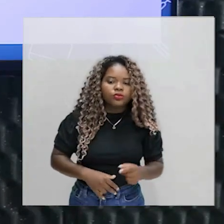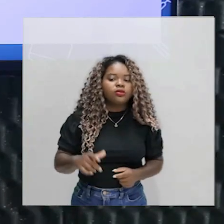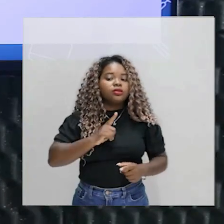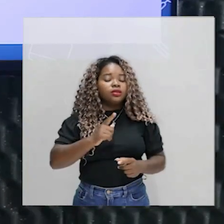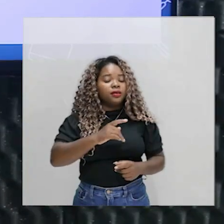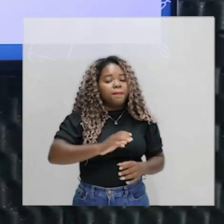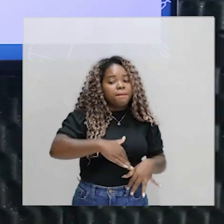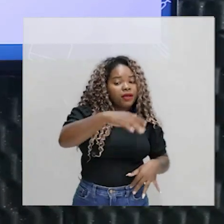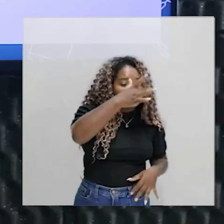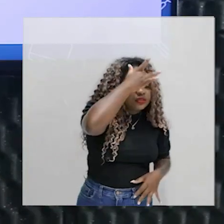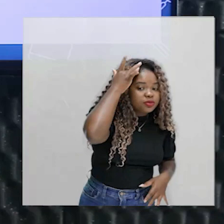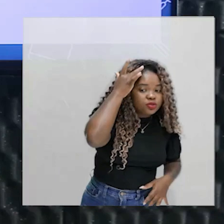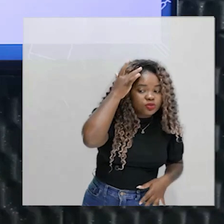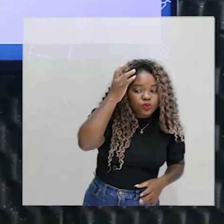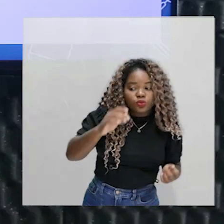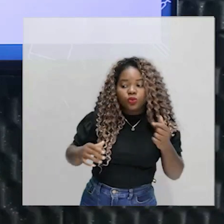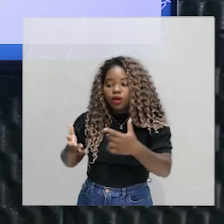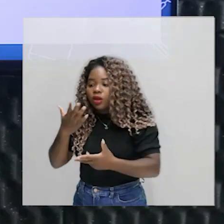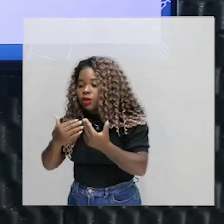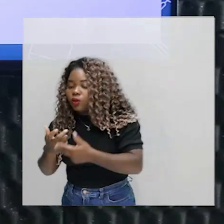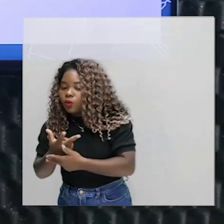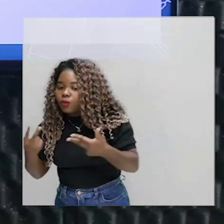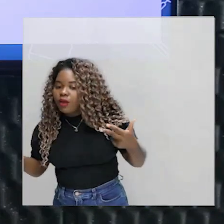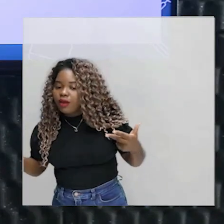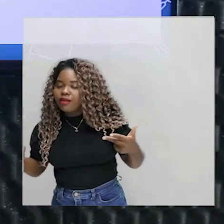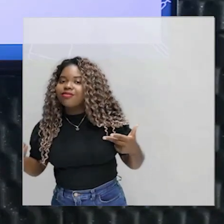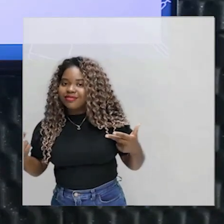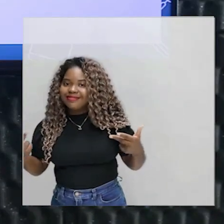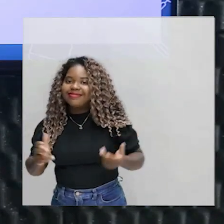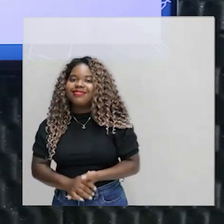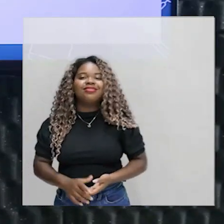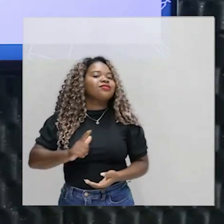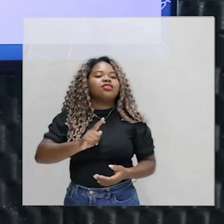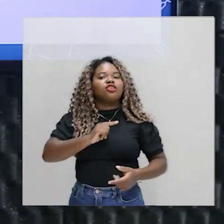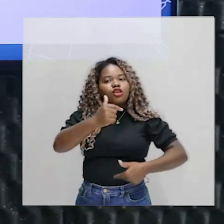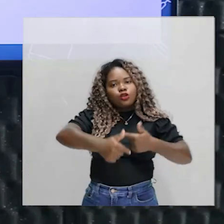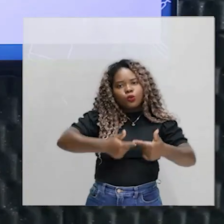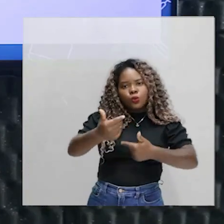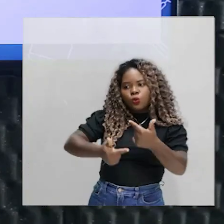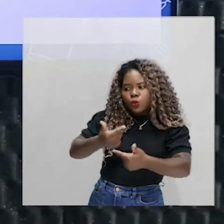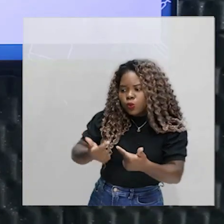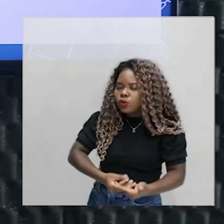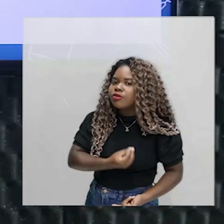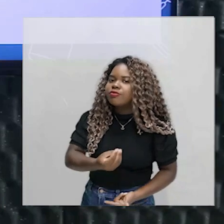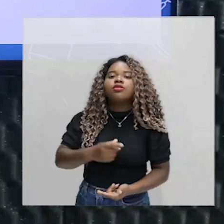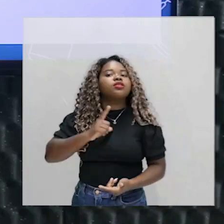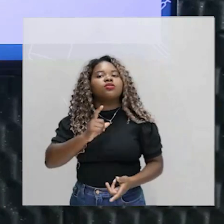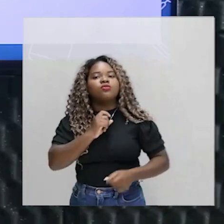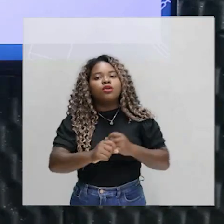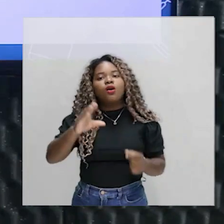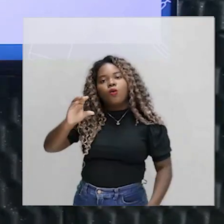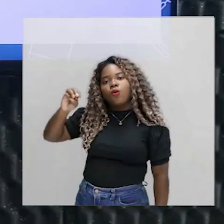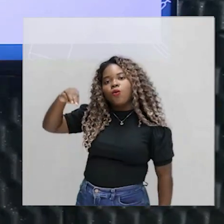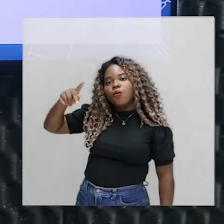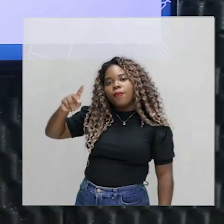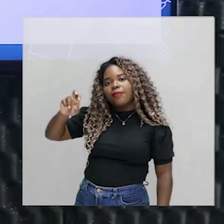menos comida vai ter o quê vai ter luta luta pela sobrevivência nós vamos encontrar a competição todo mundo que assiste